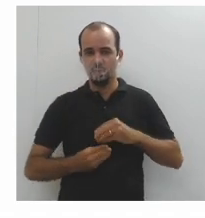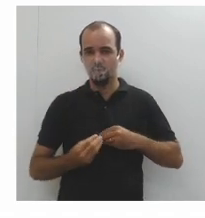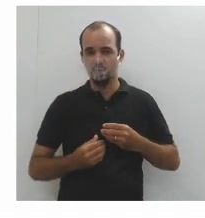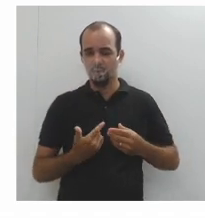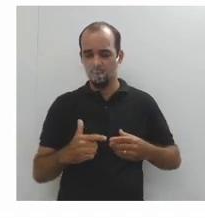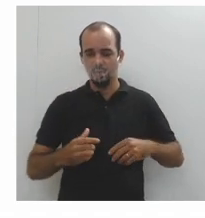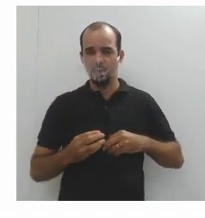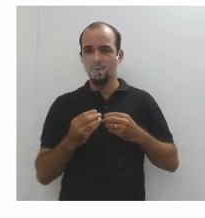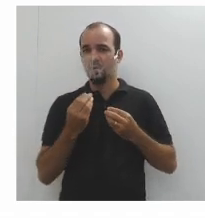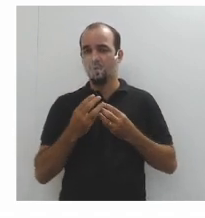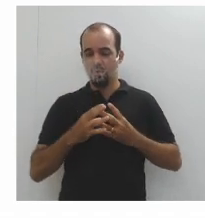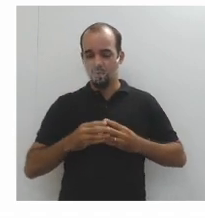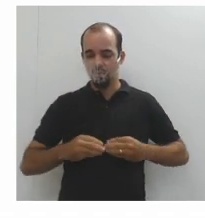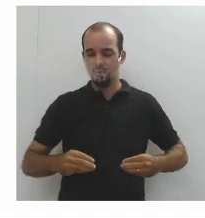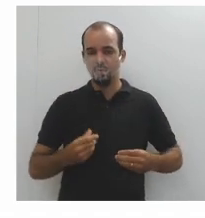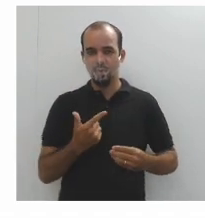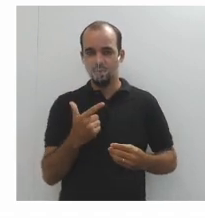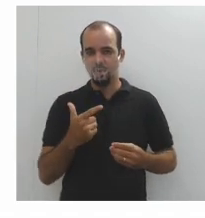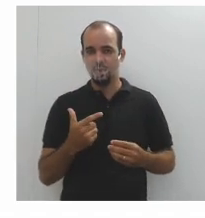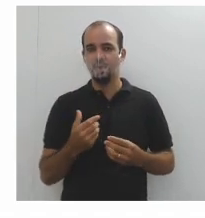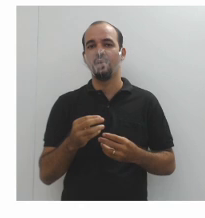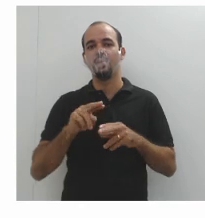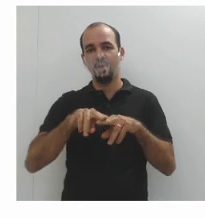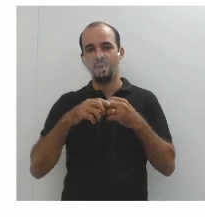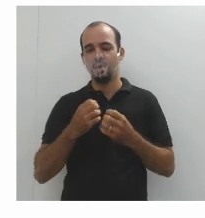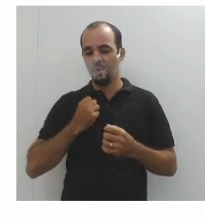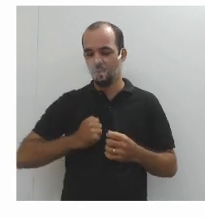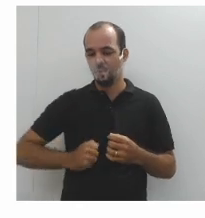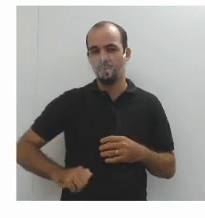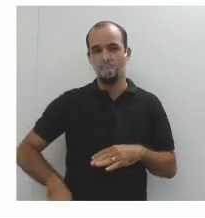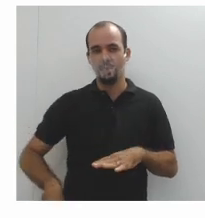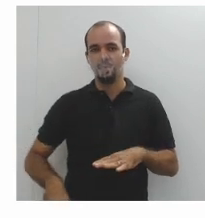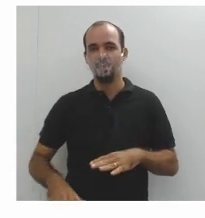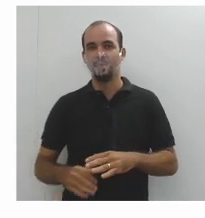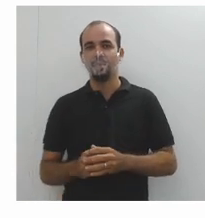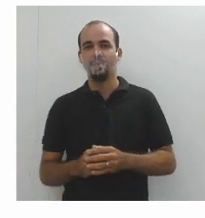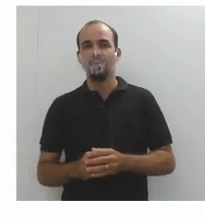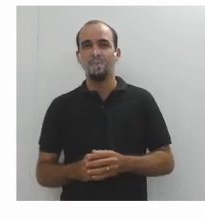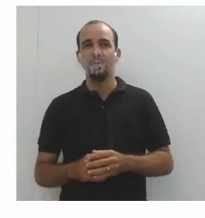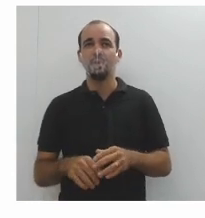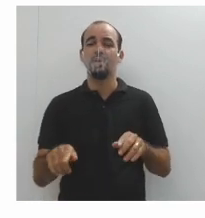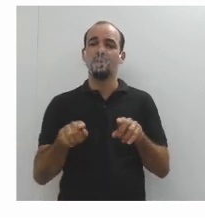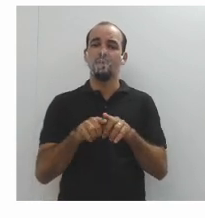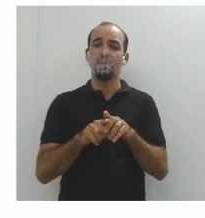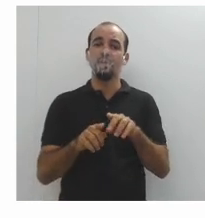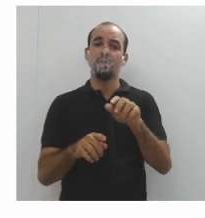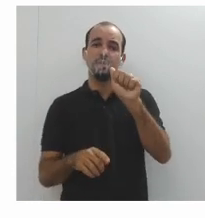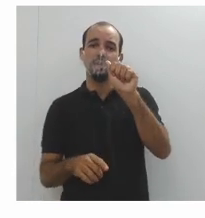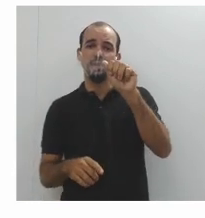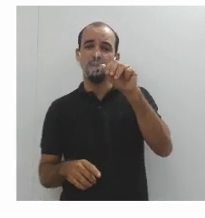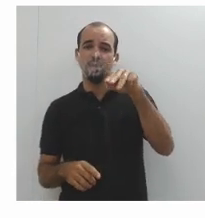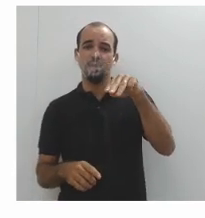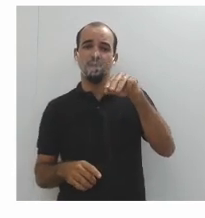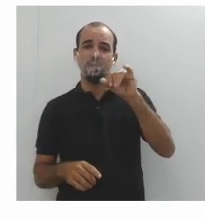um cereal? É aí também é um glicídio, mas aí ele é um